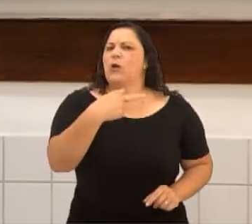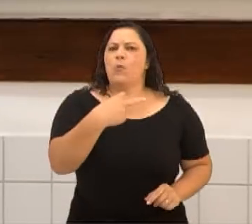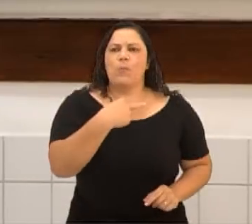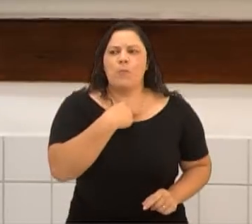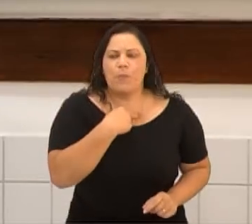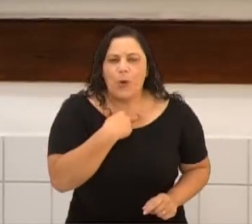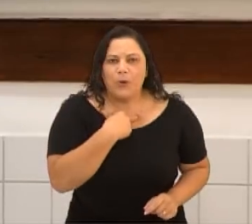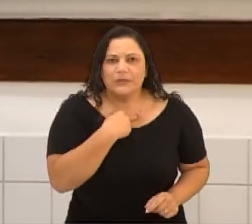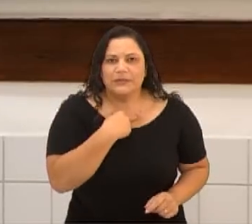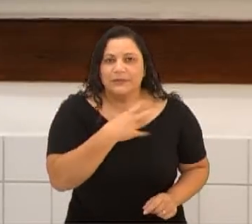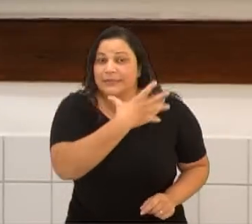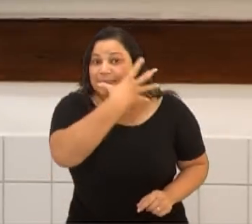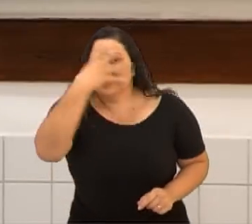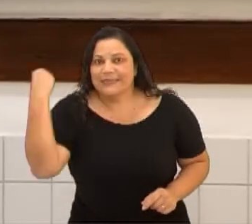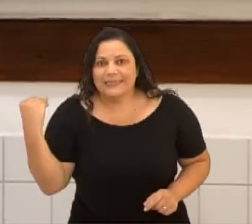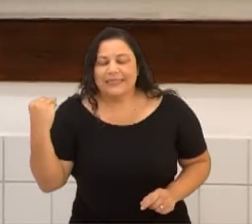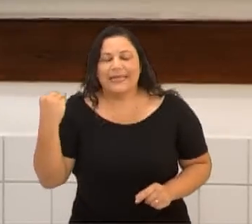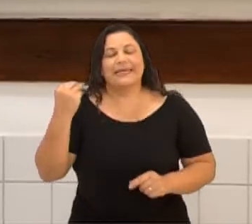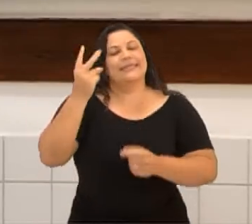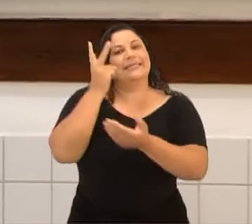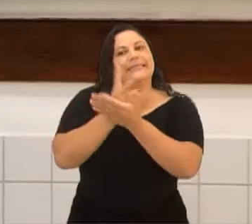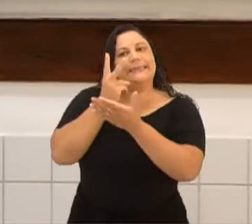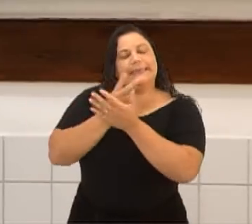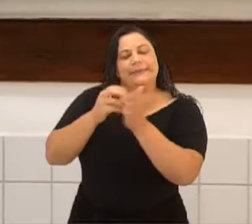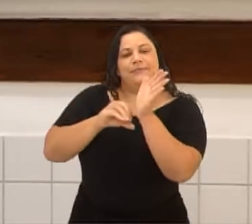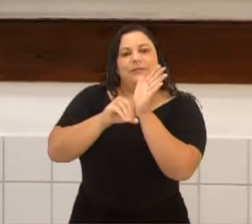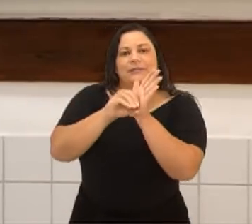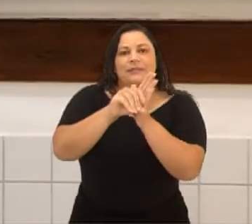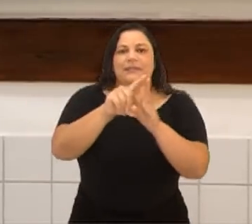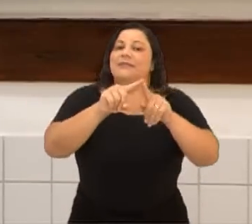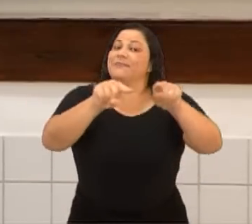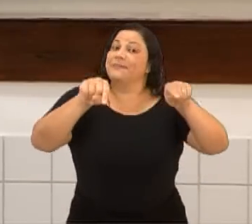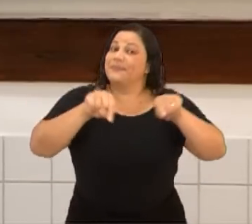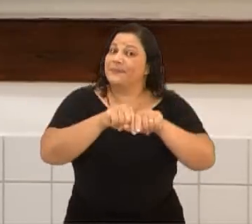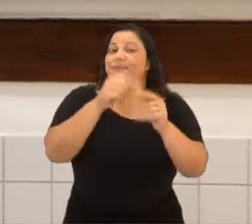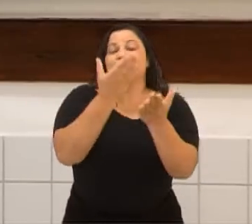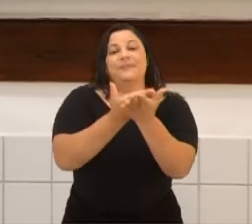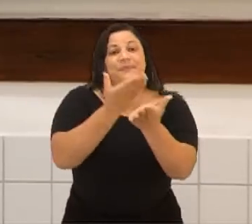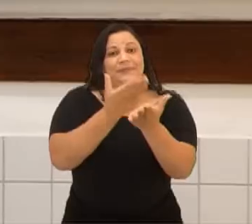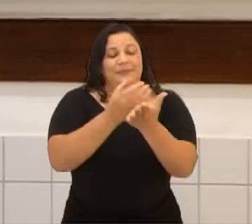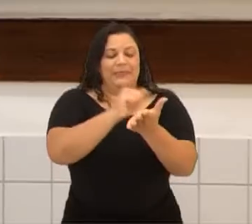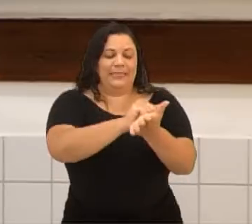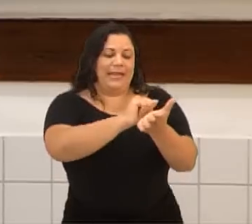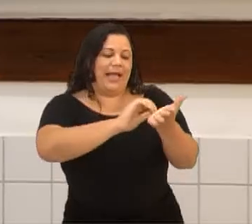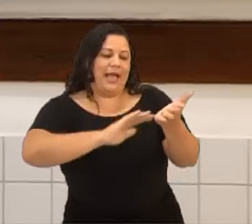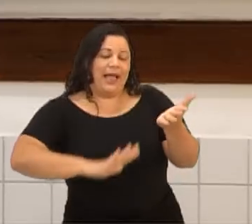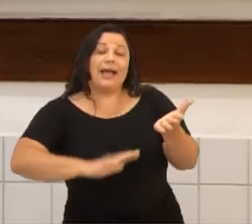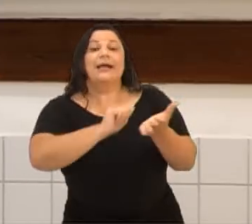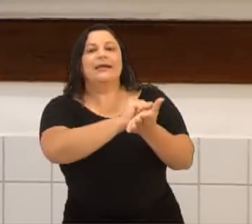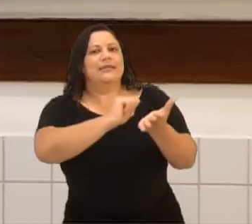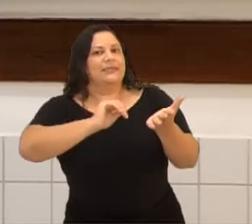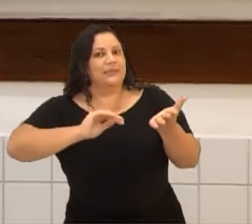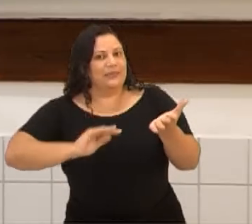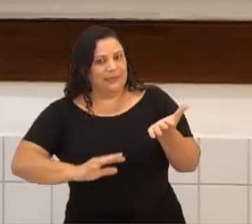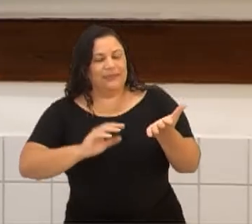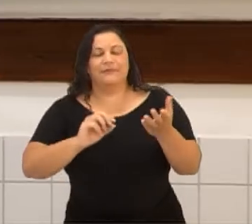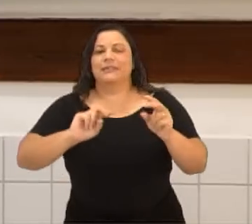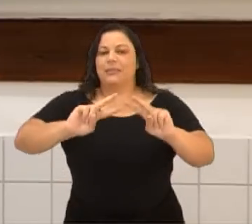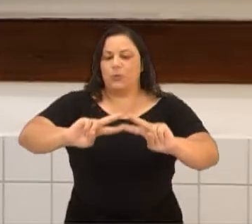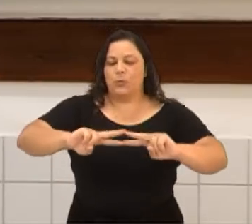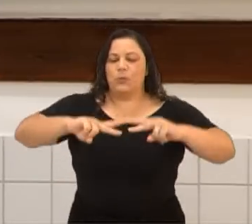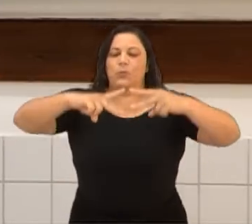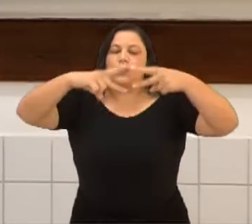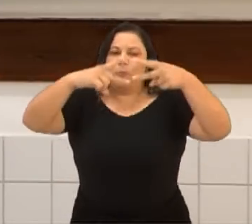esquecer? Sempre estar acessando o Classroom, fazendo as atividades. Cada atividade tem um link de